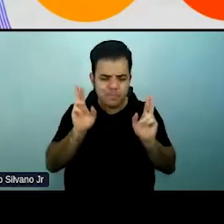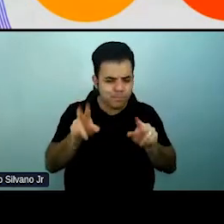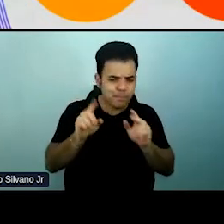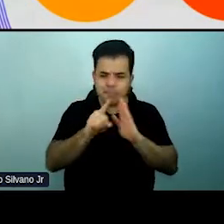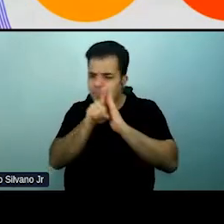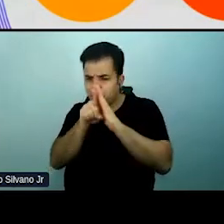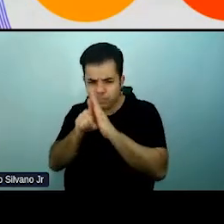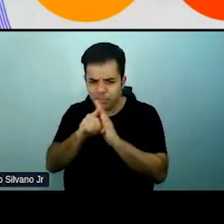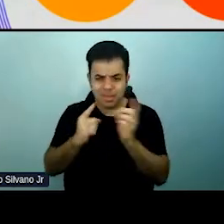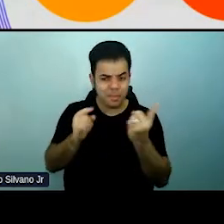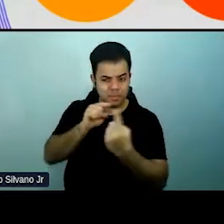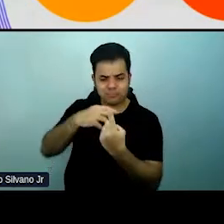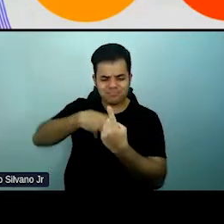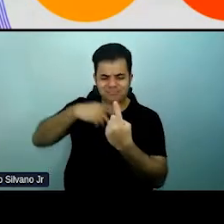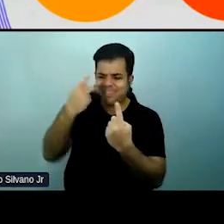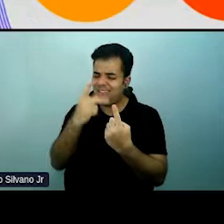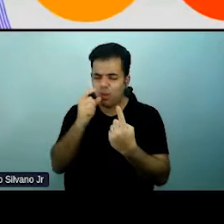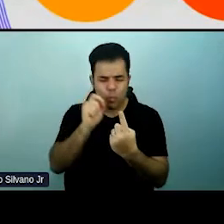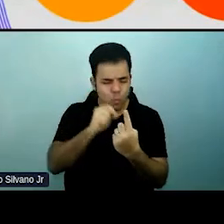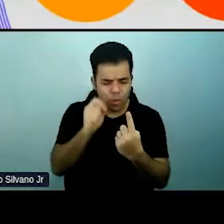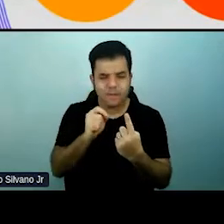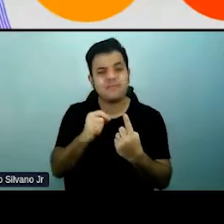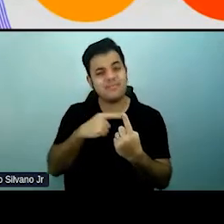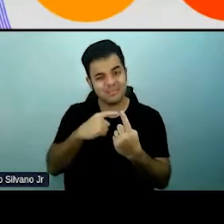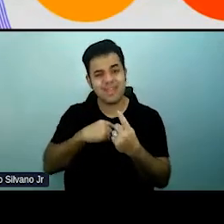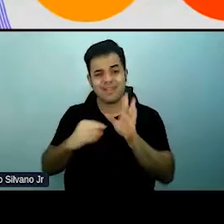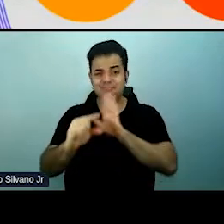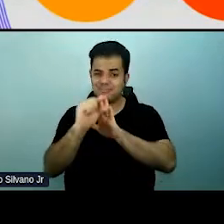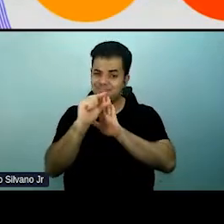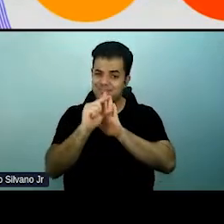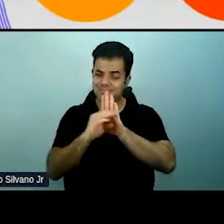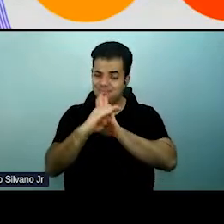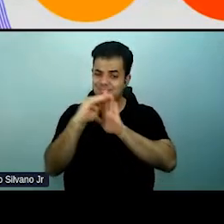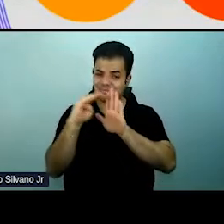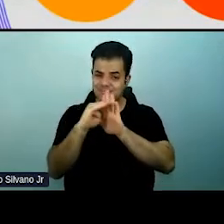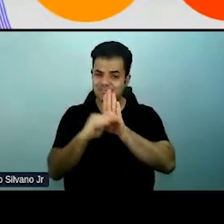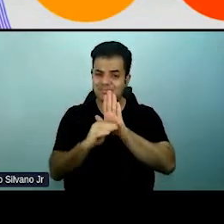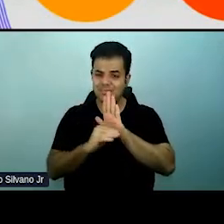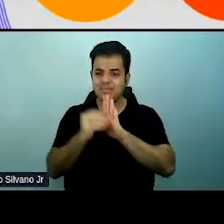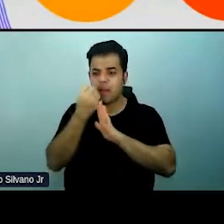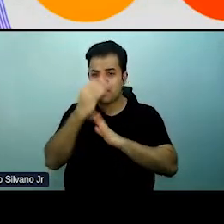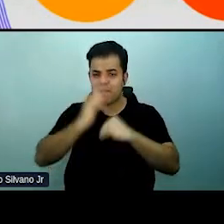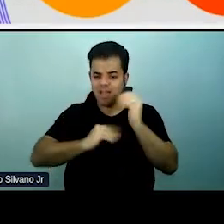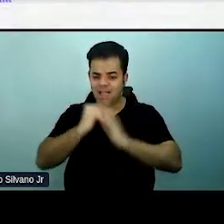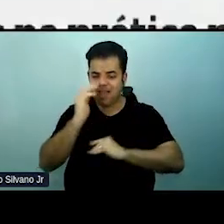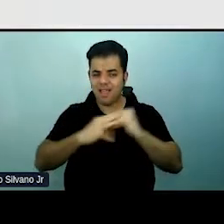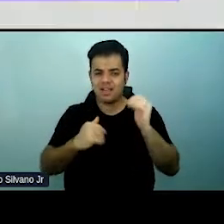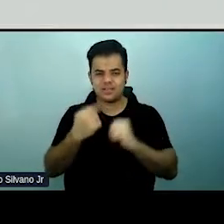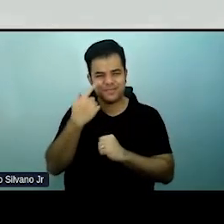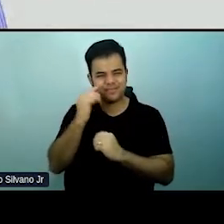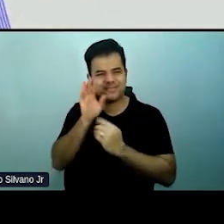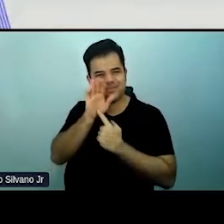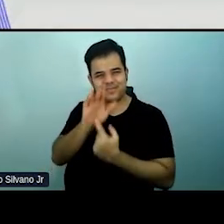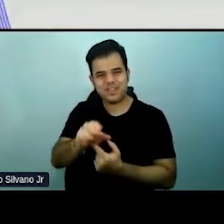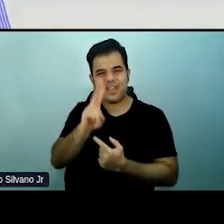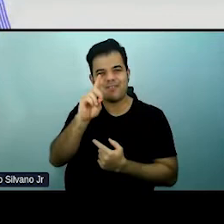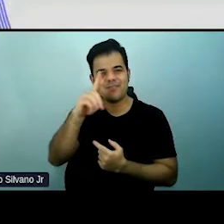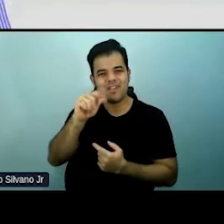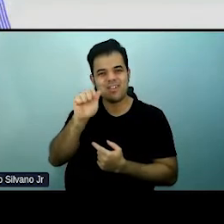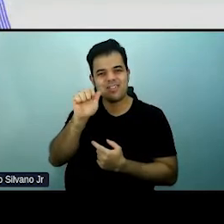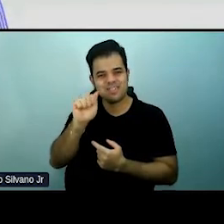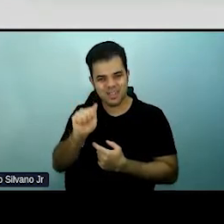mapeamento de como as pessoas se sentem, para a partir daí você fazer boas práticas. como a Wanda trouxe, essa questão dos tipos